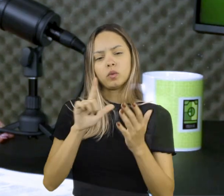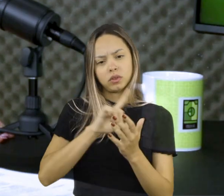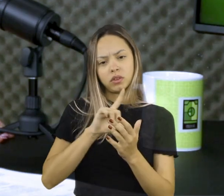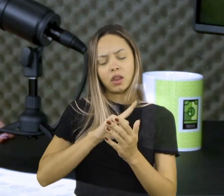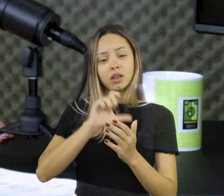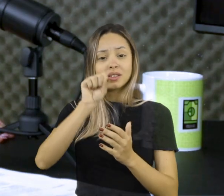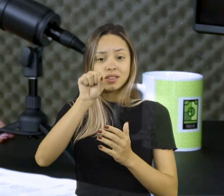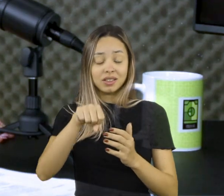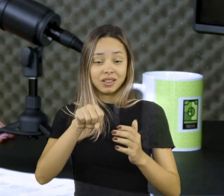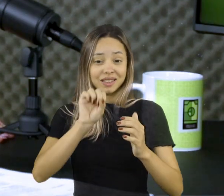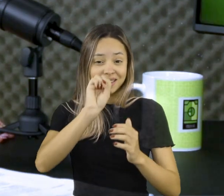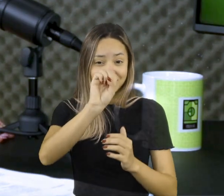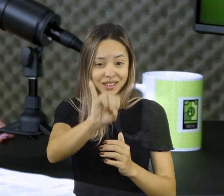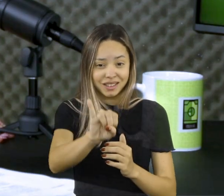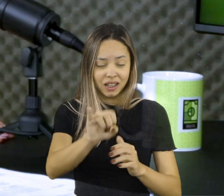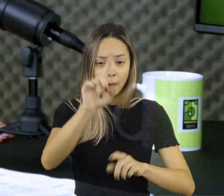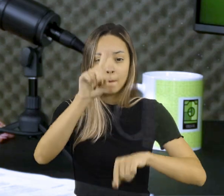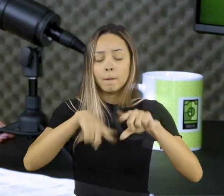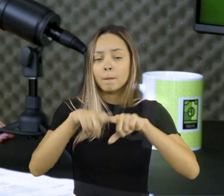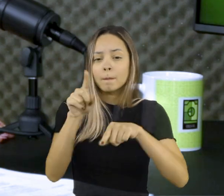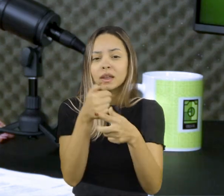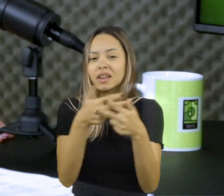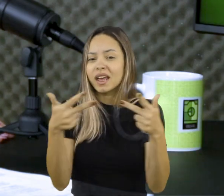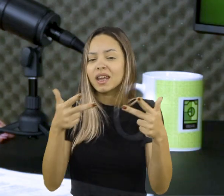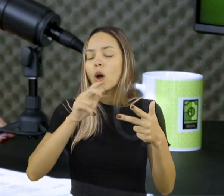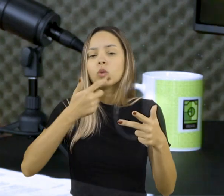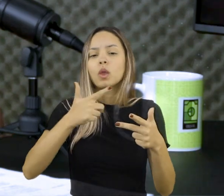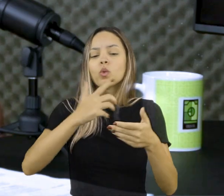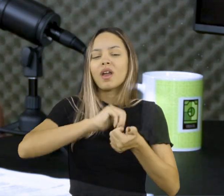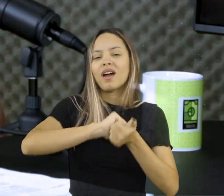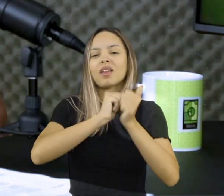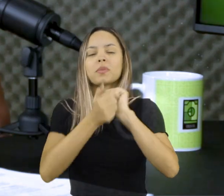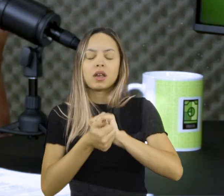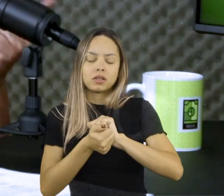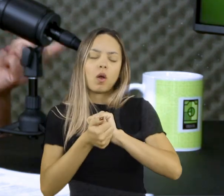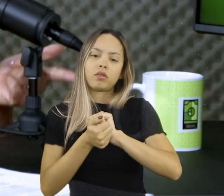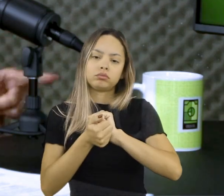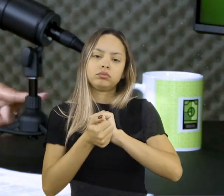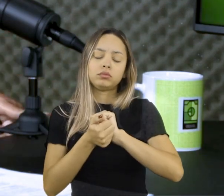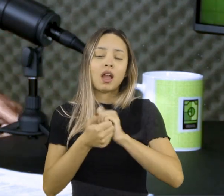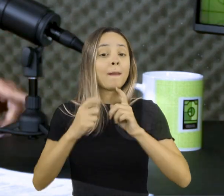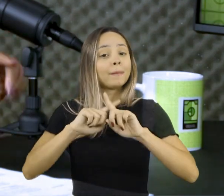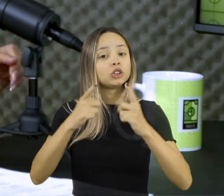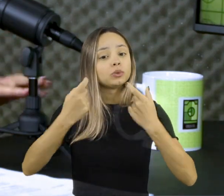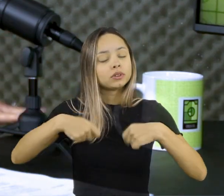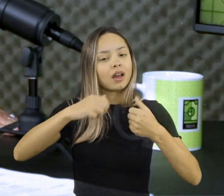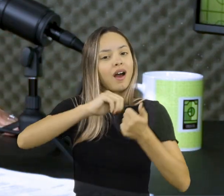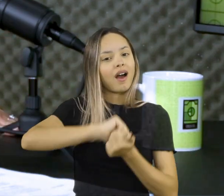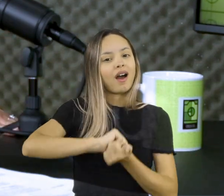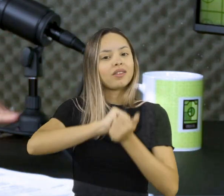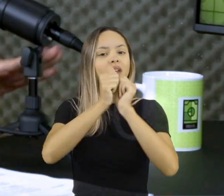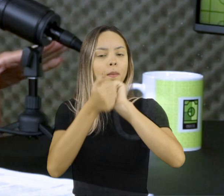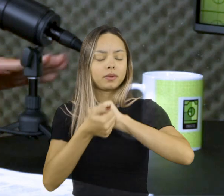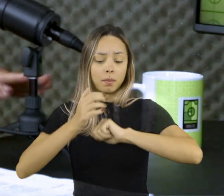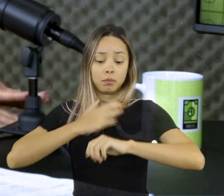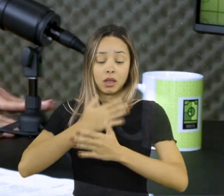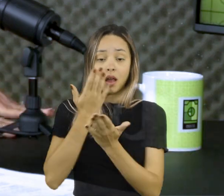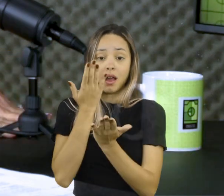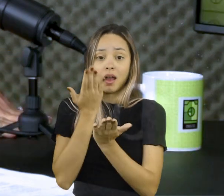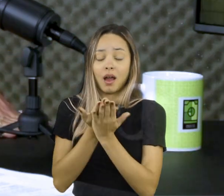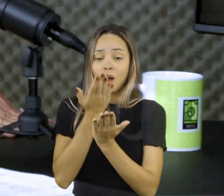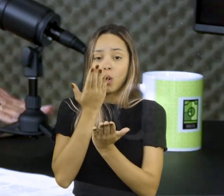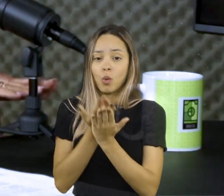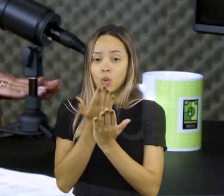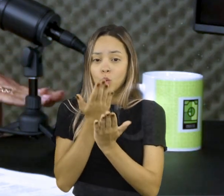se aquelas ferramentas não forem adequadas, se eu não adaptar a minha aula. Vai